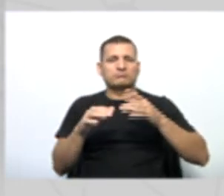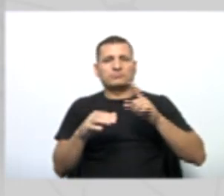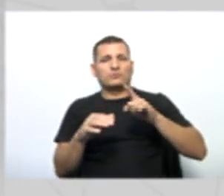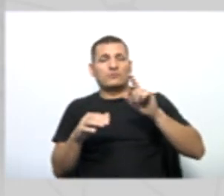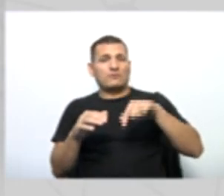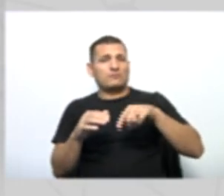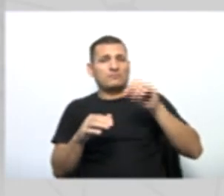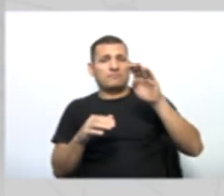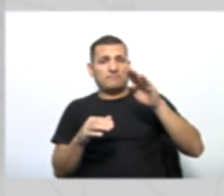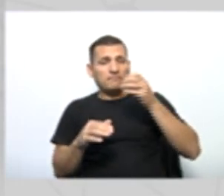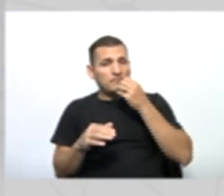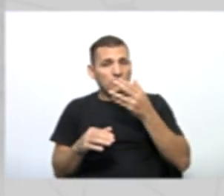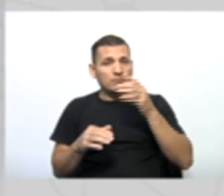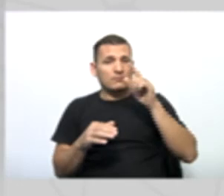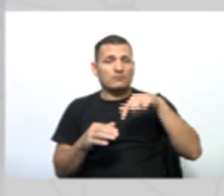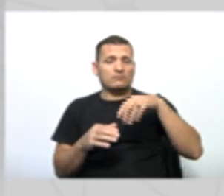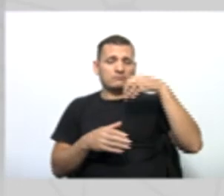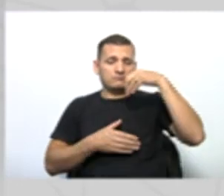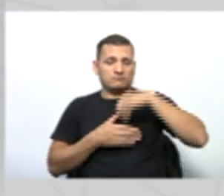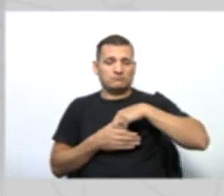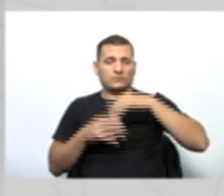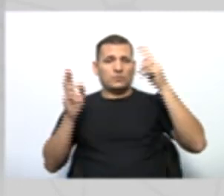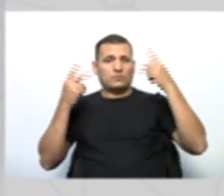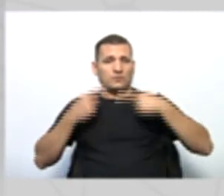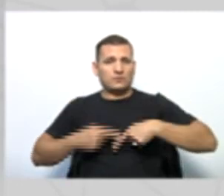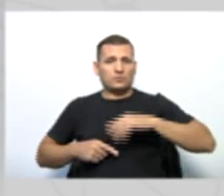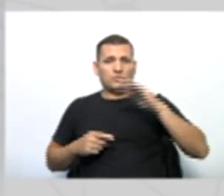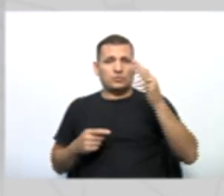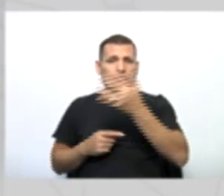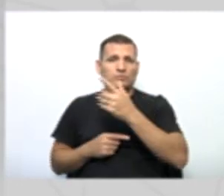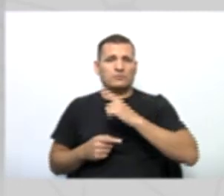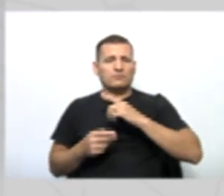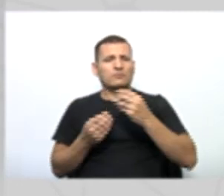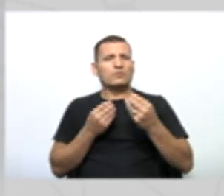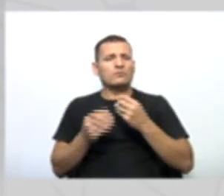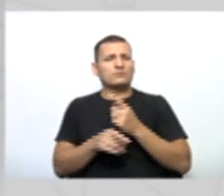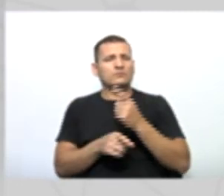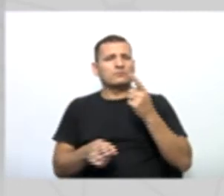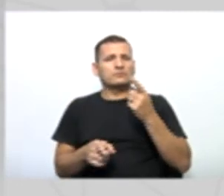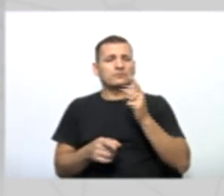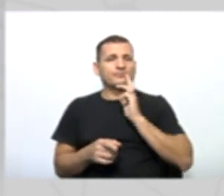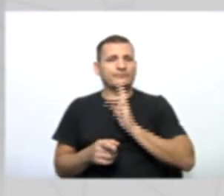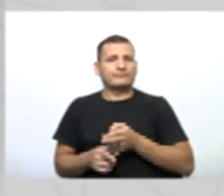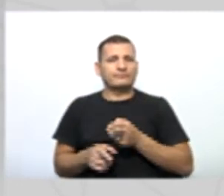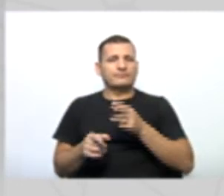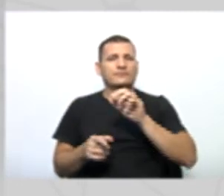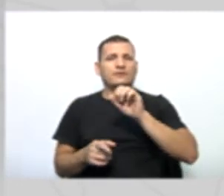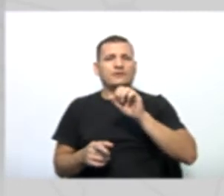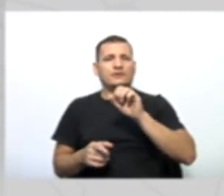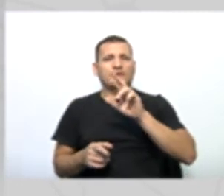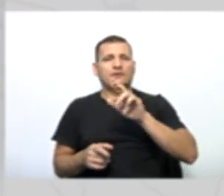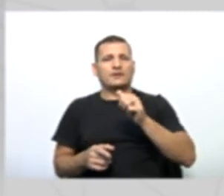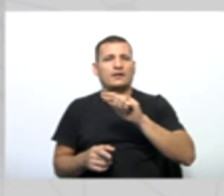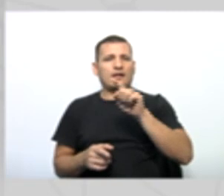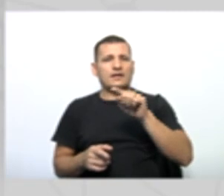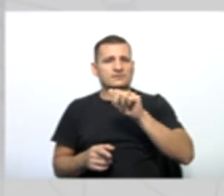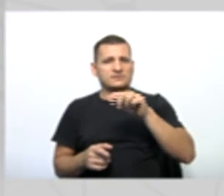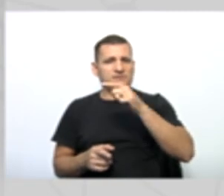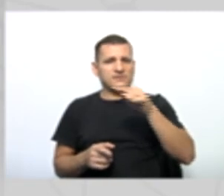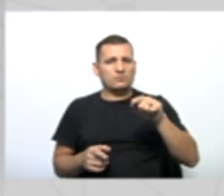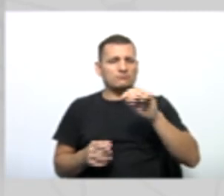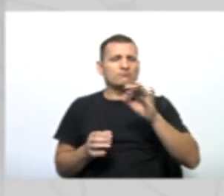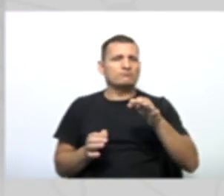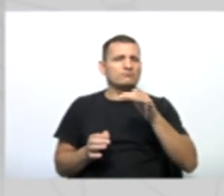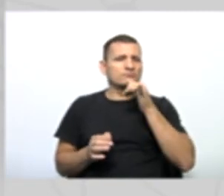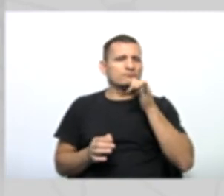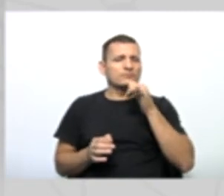e que pode ser descoberto pela razão. Ou seja, não é o certo e o errado, não é aquilo